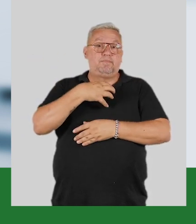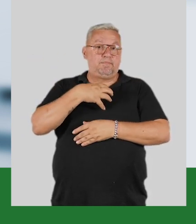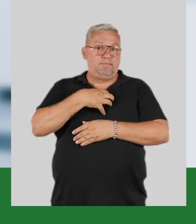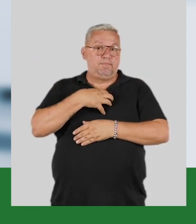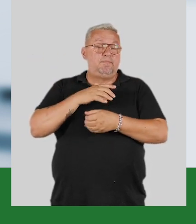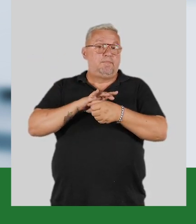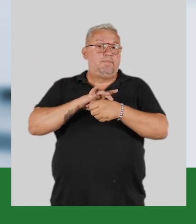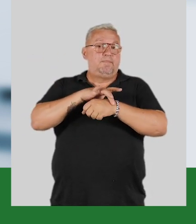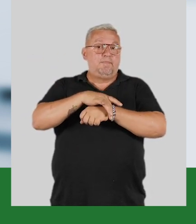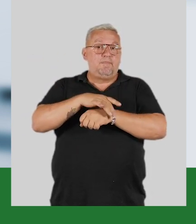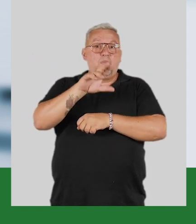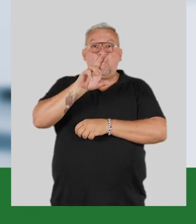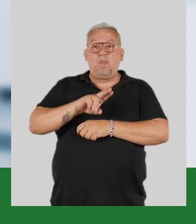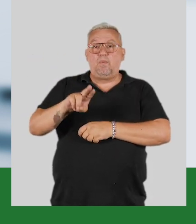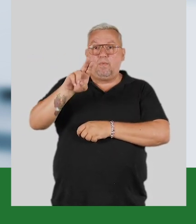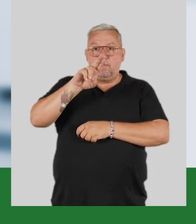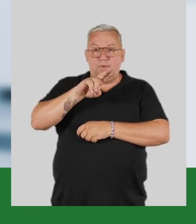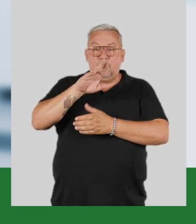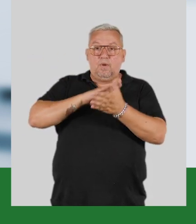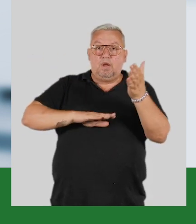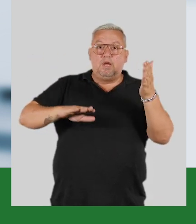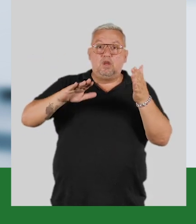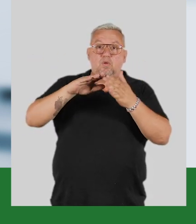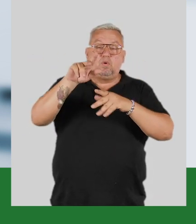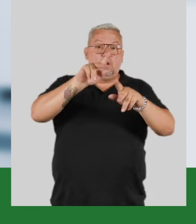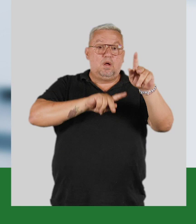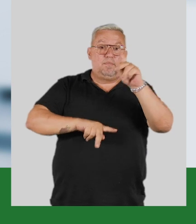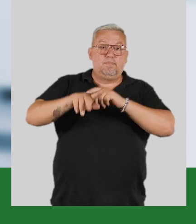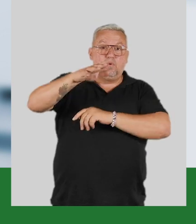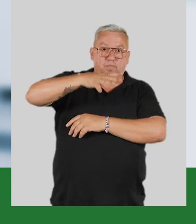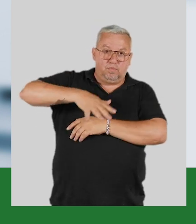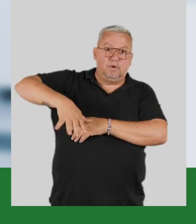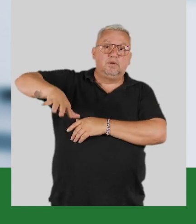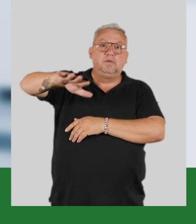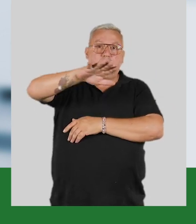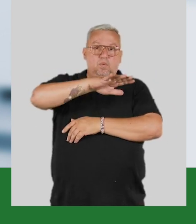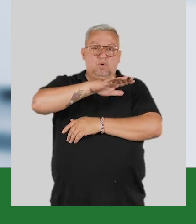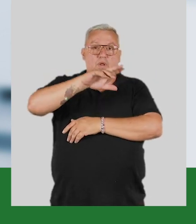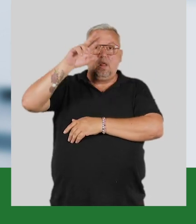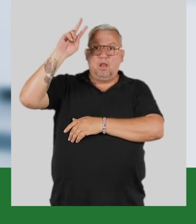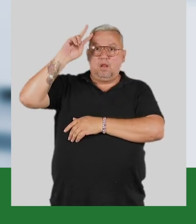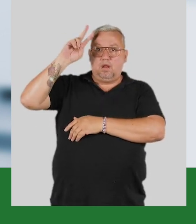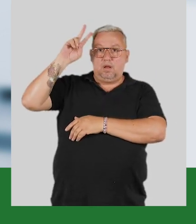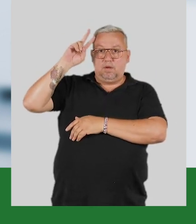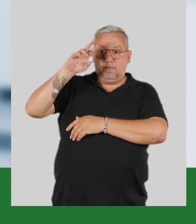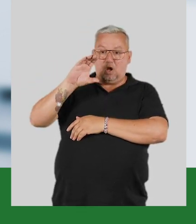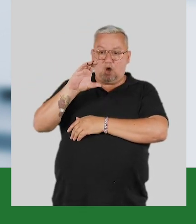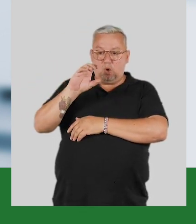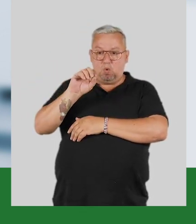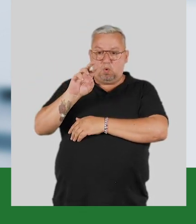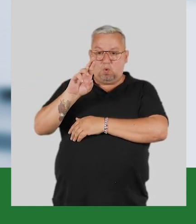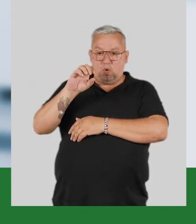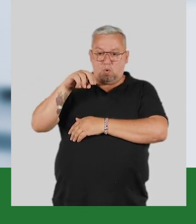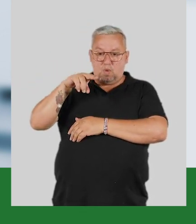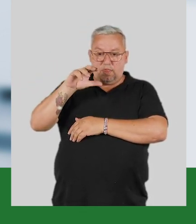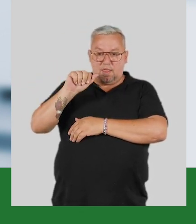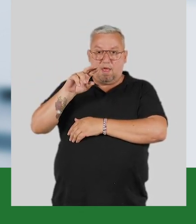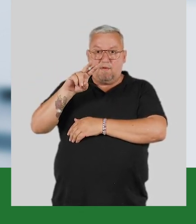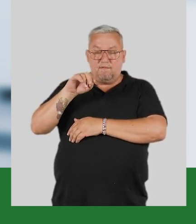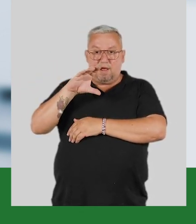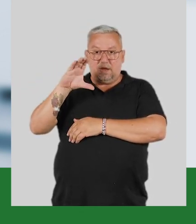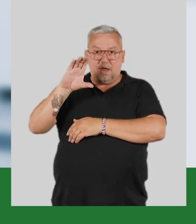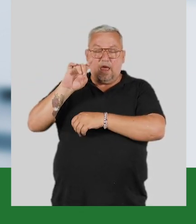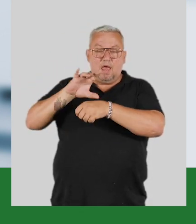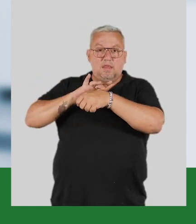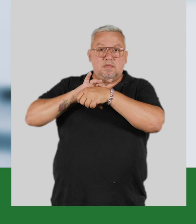dessa segurança no uso em toda a população. Tá? Lembrar que a Coronavac é uma vacina inativada, ou seja, ela é